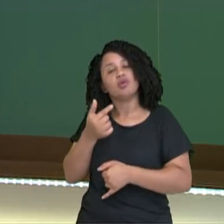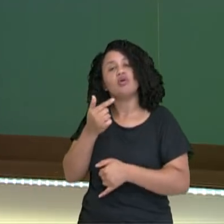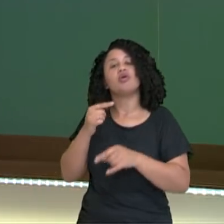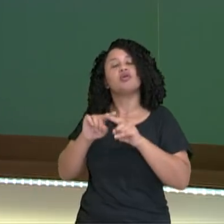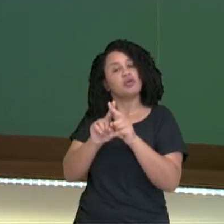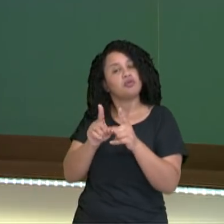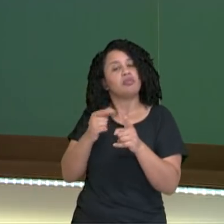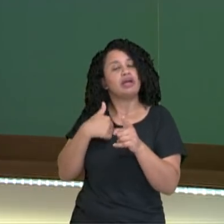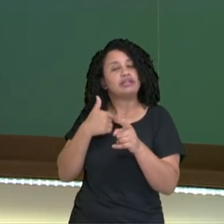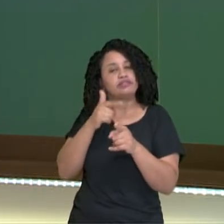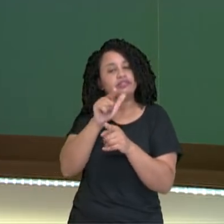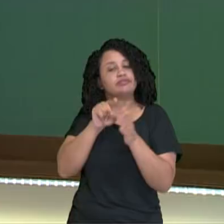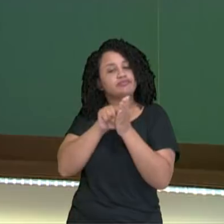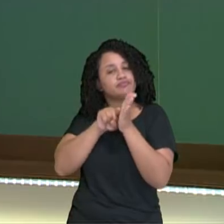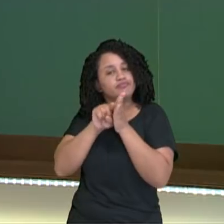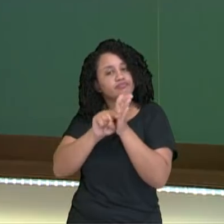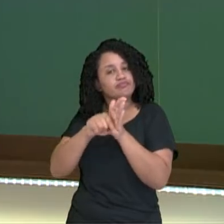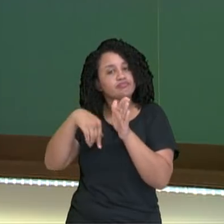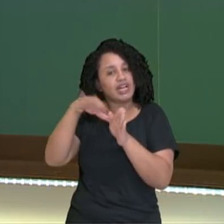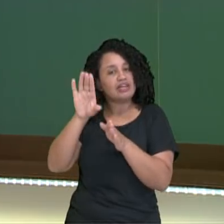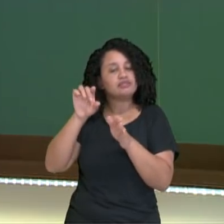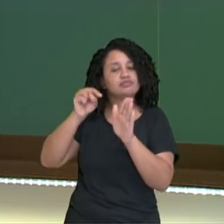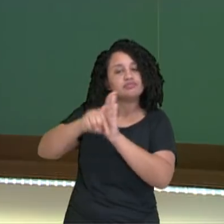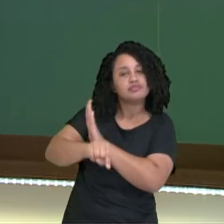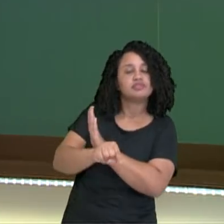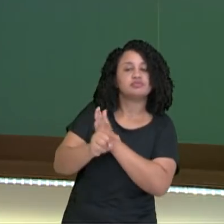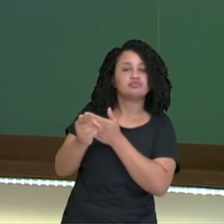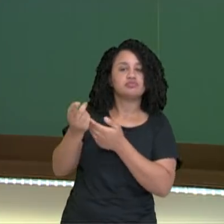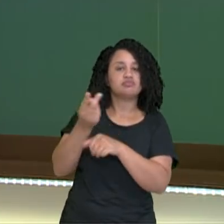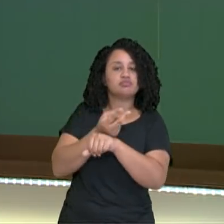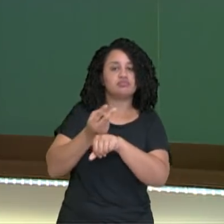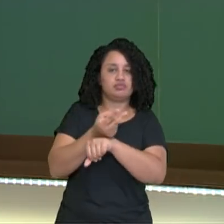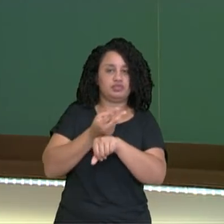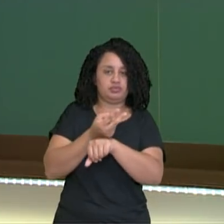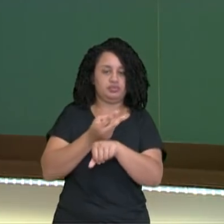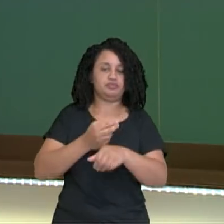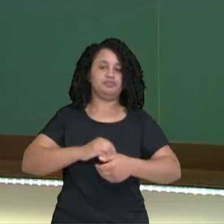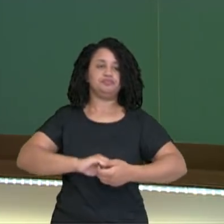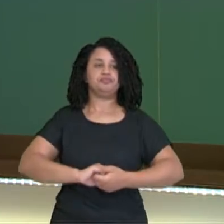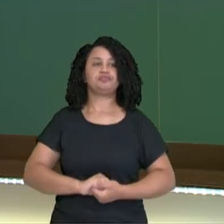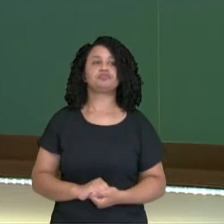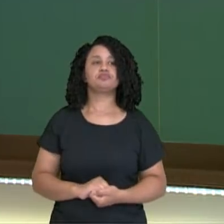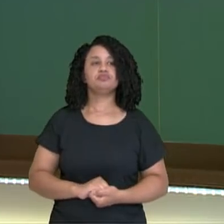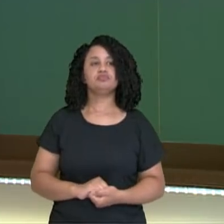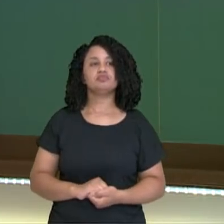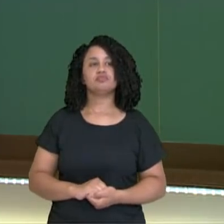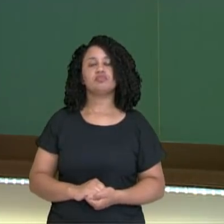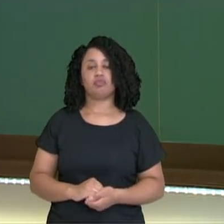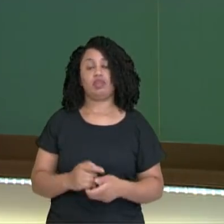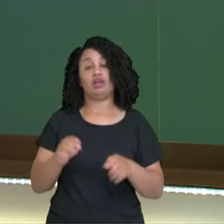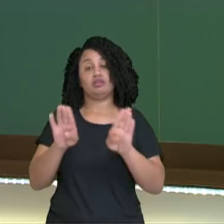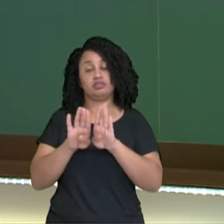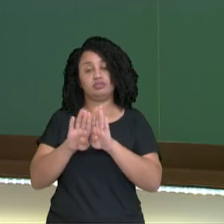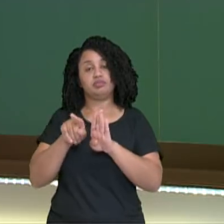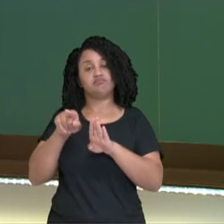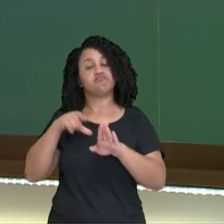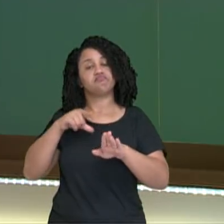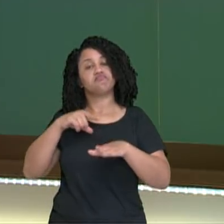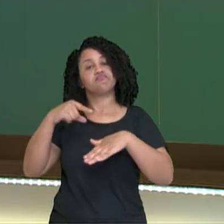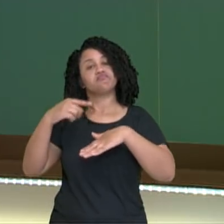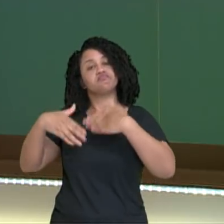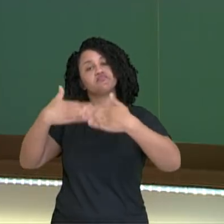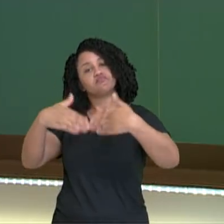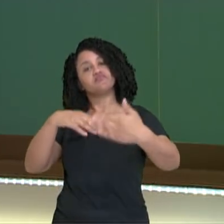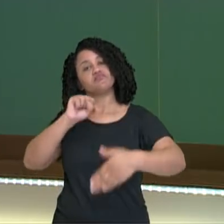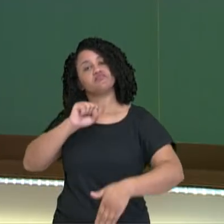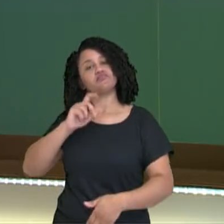mas faça uma explanação, uma busca mais precisa, tá bem? E ainda a hibridização